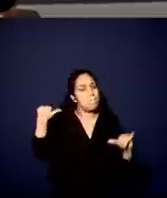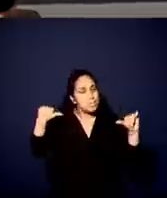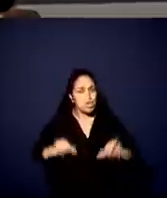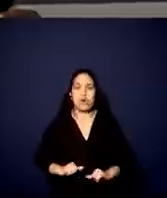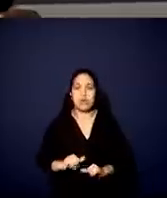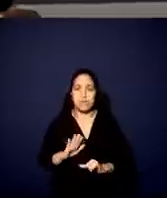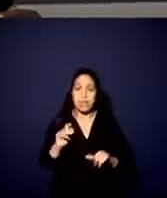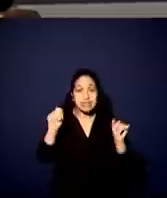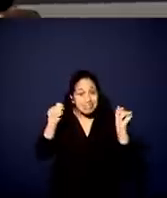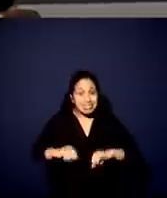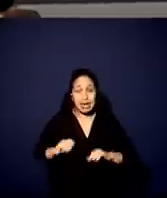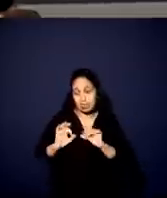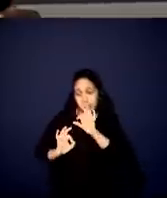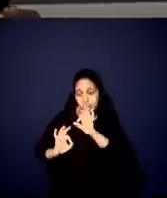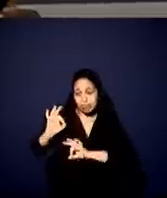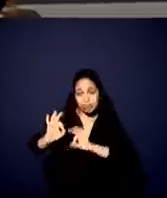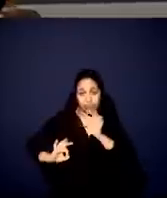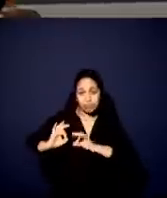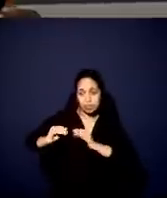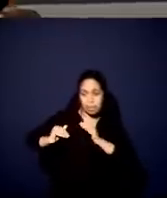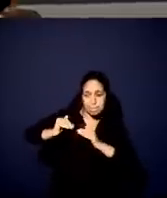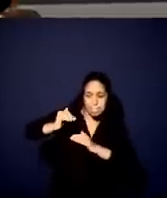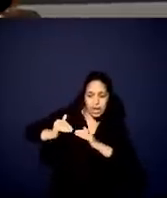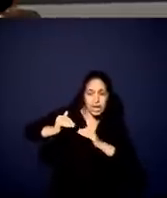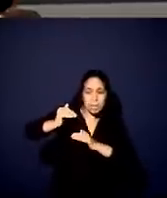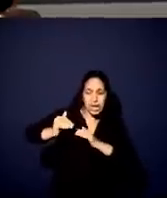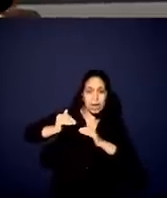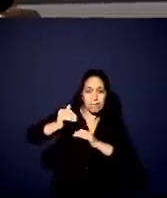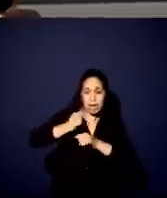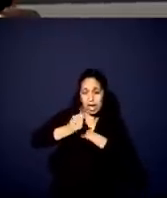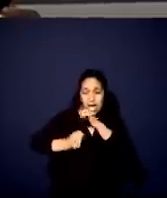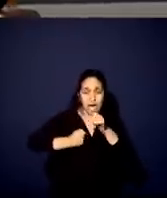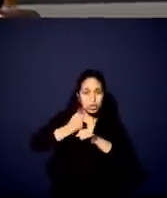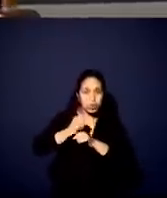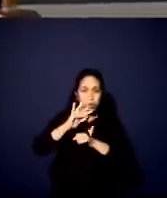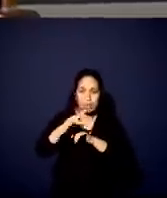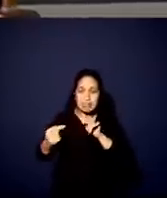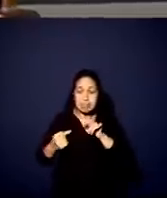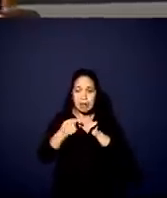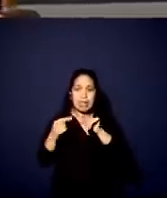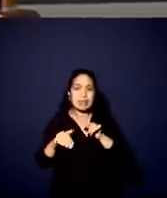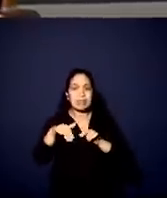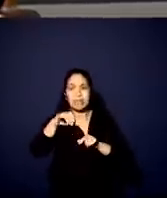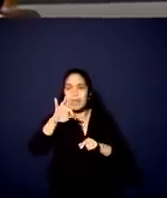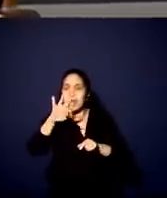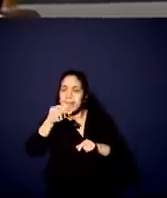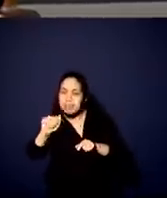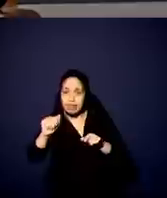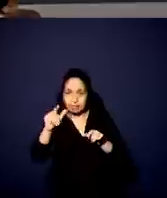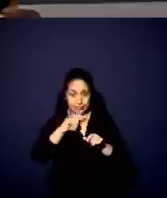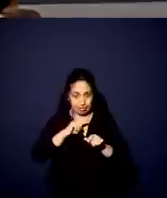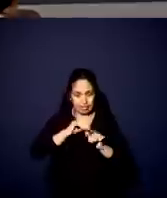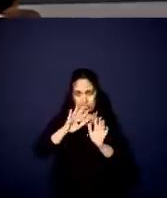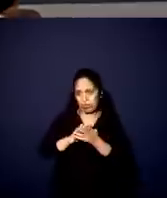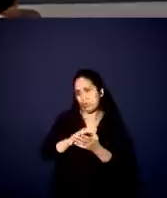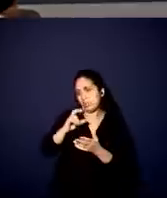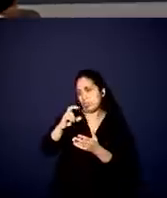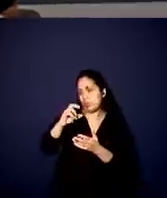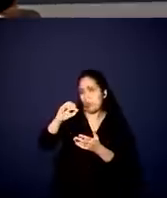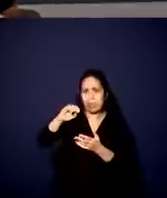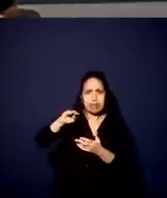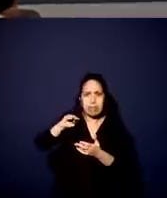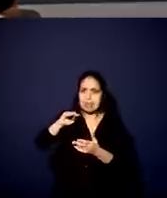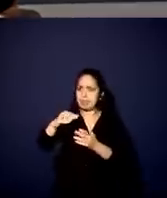você construir um plano gradual Mas você vai ter metas anuais então assim eu mostro uma melhora de 50 B por ano